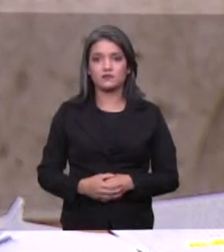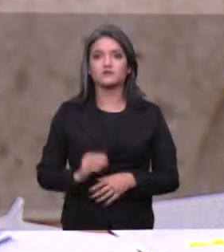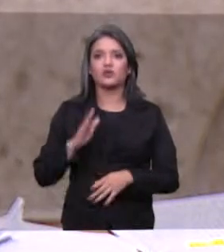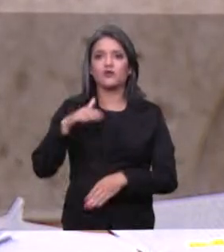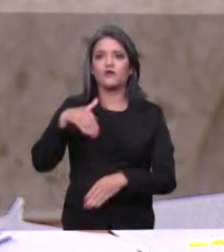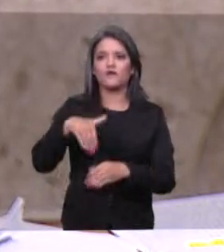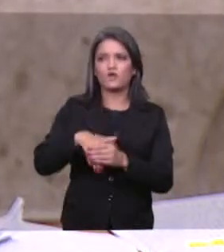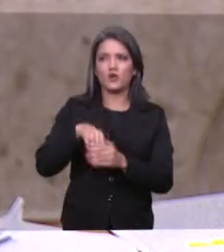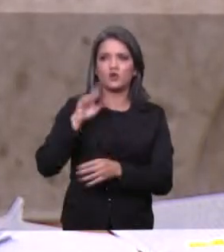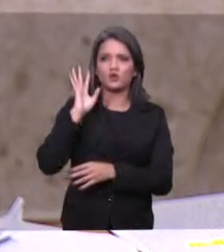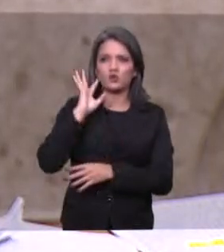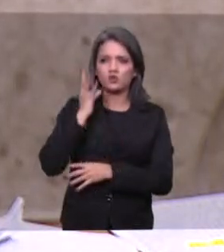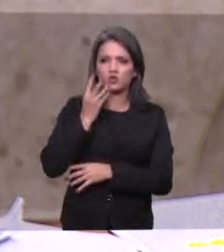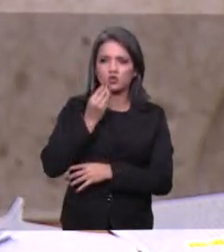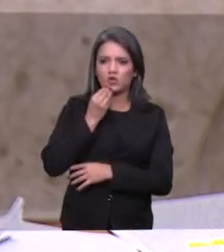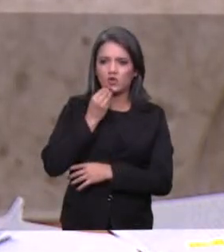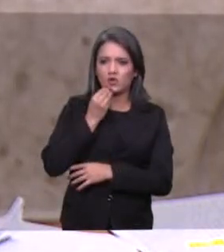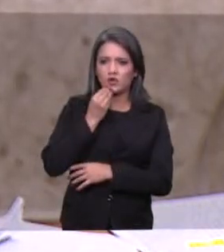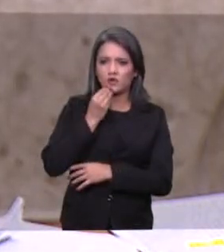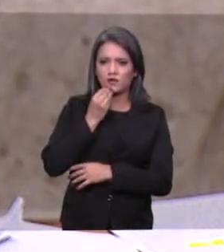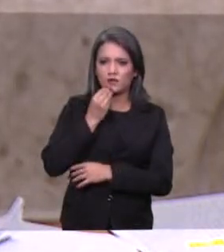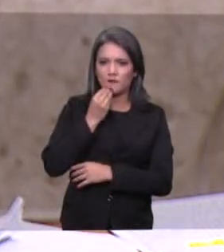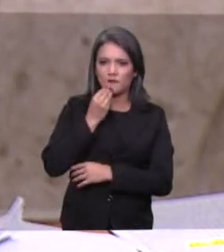Dias Toffoli, no sentido da...